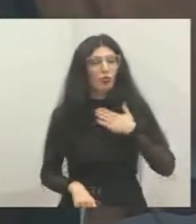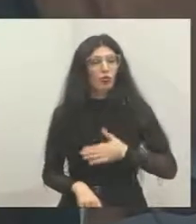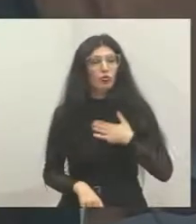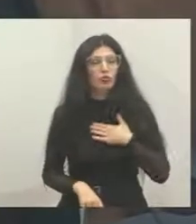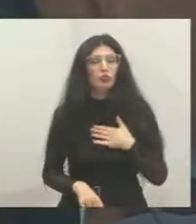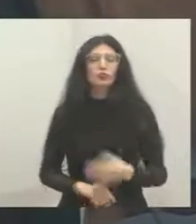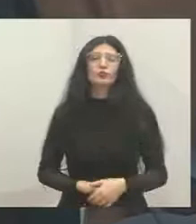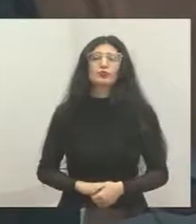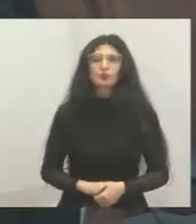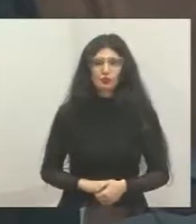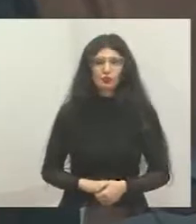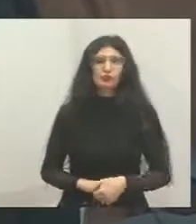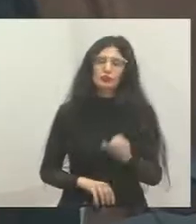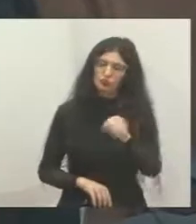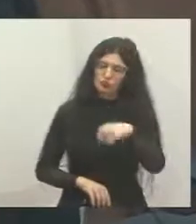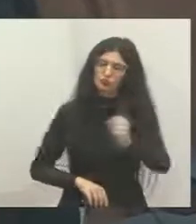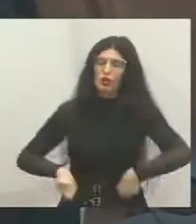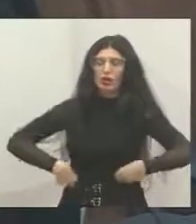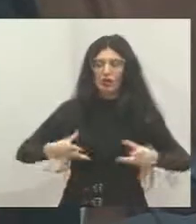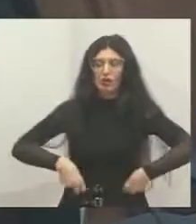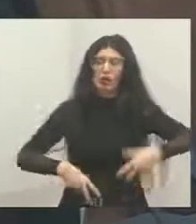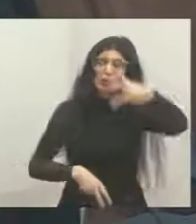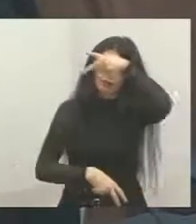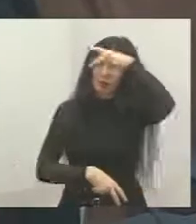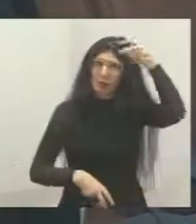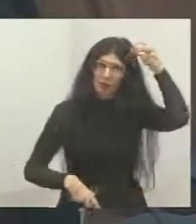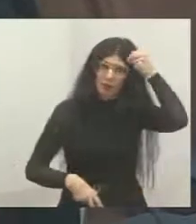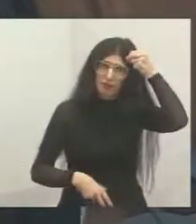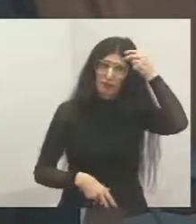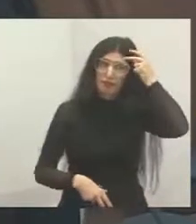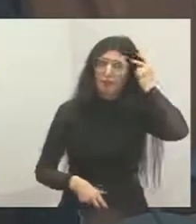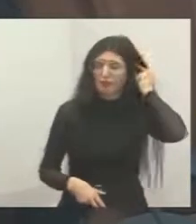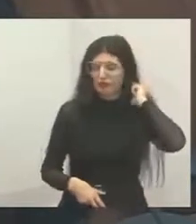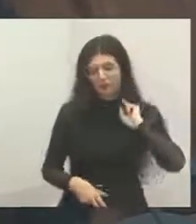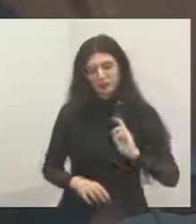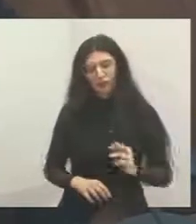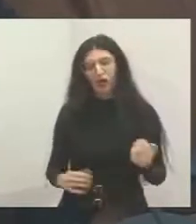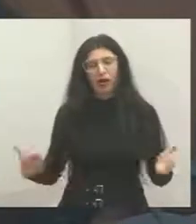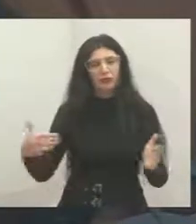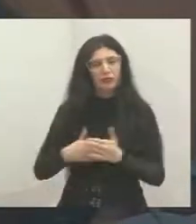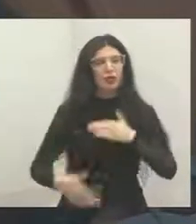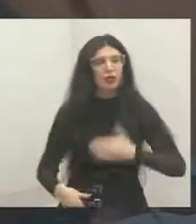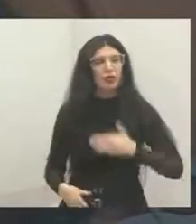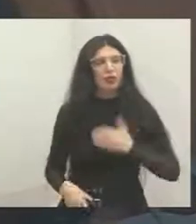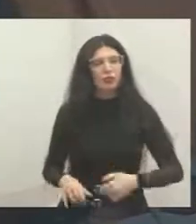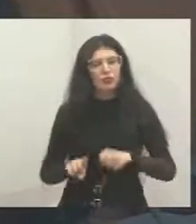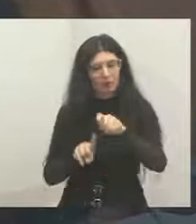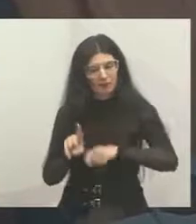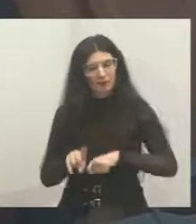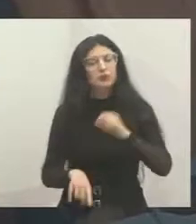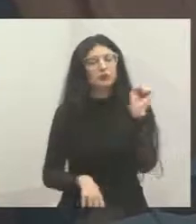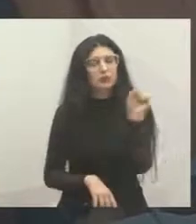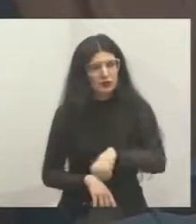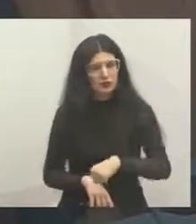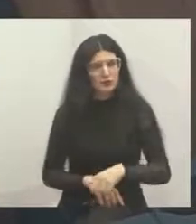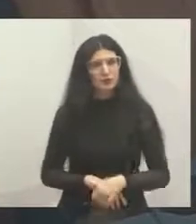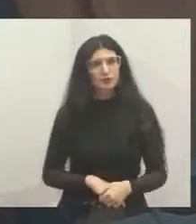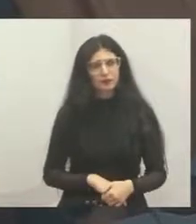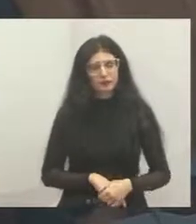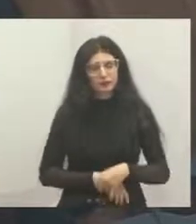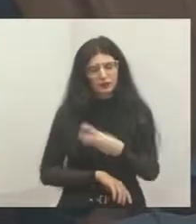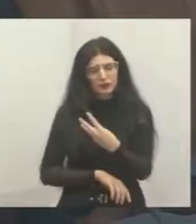estamos falando, então, o gasto da prefeitura nesse Janeiro, ano agosto. Até o mês de agosto. Isso, até agosto. Então, tem uma sobra aqui